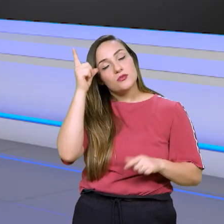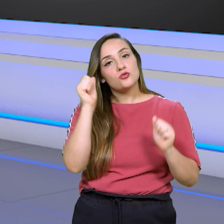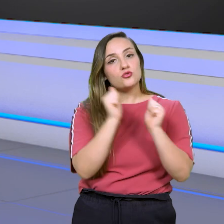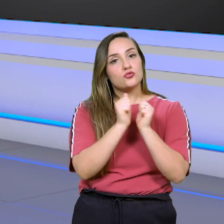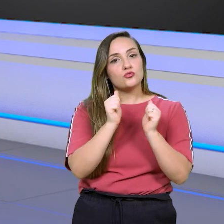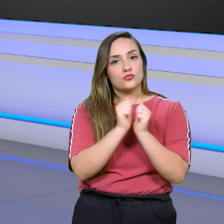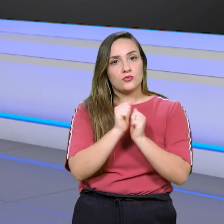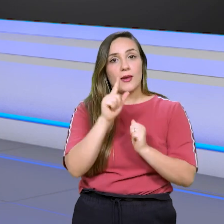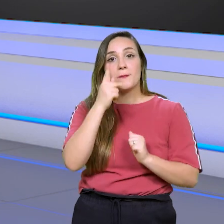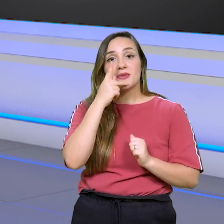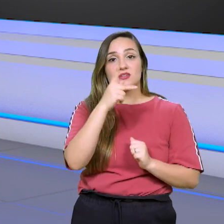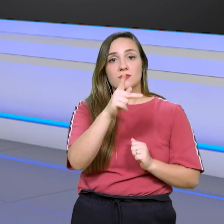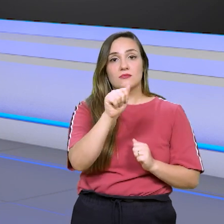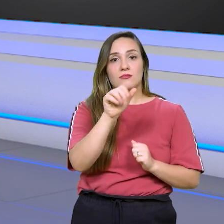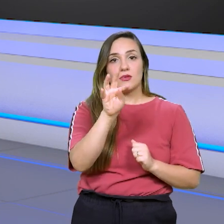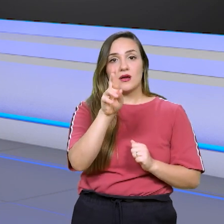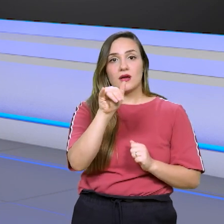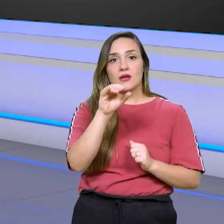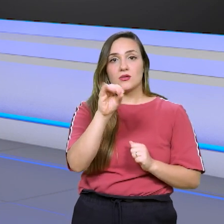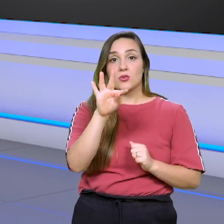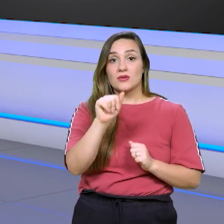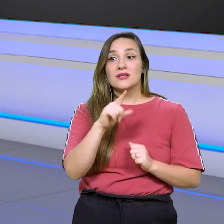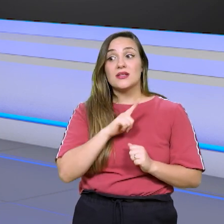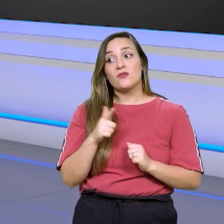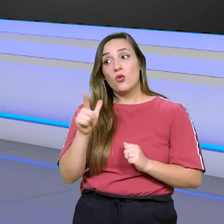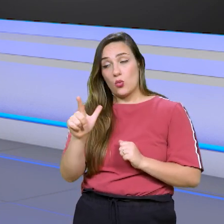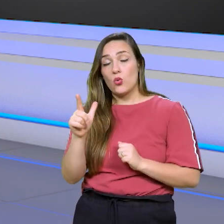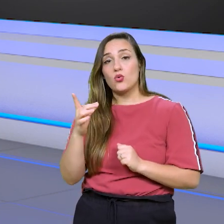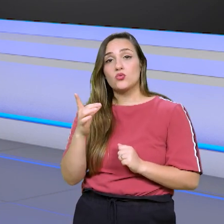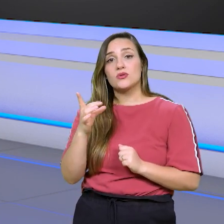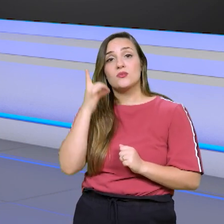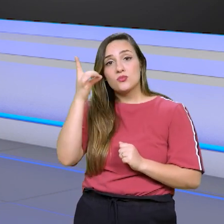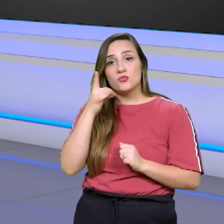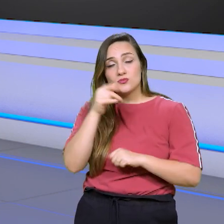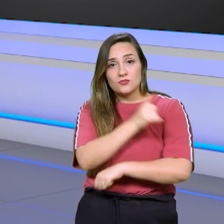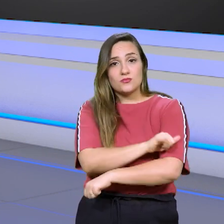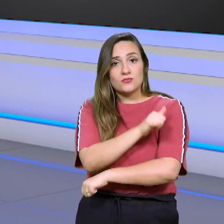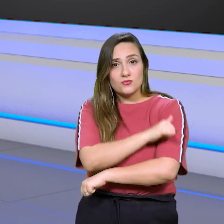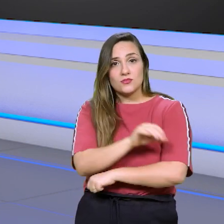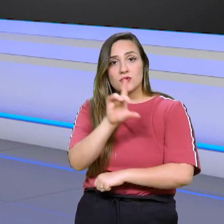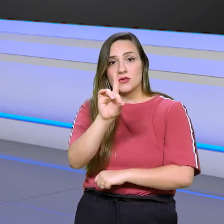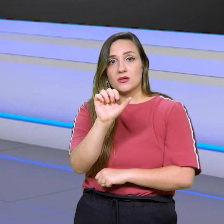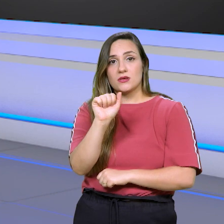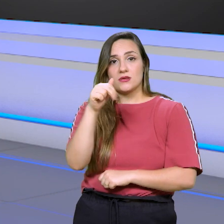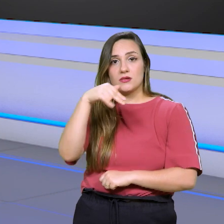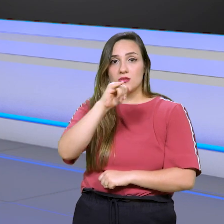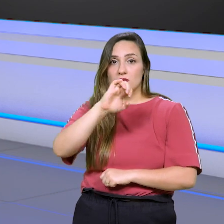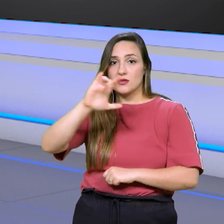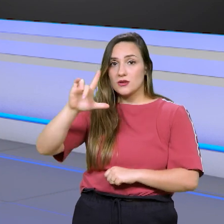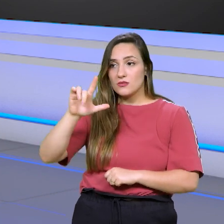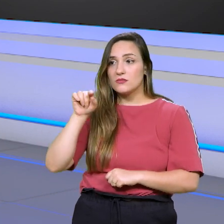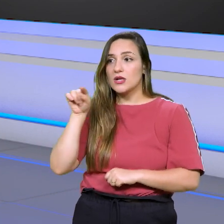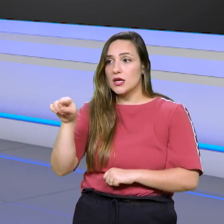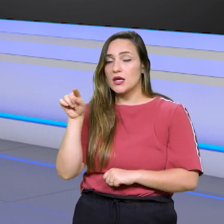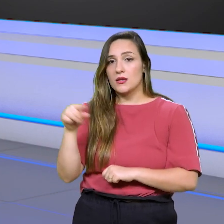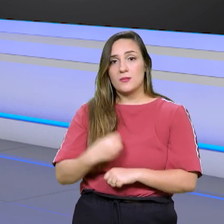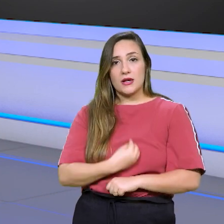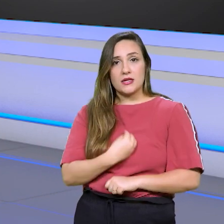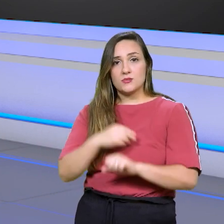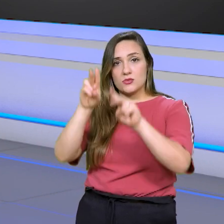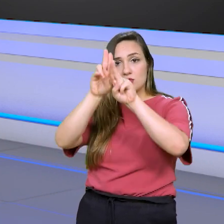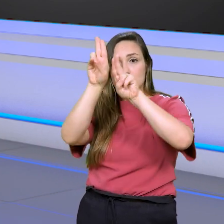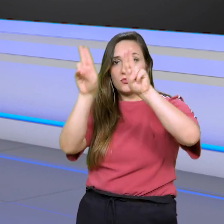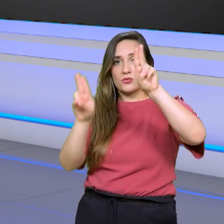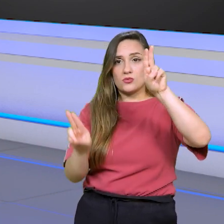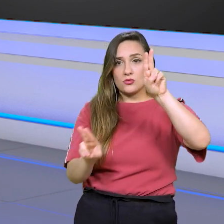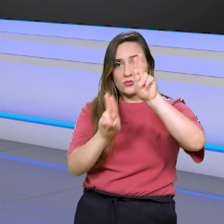deputado Lídio Lopes, do Patriota, recebeu o deputado pelo estado do Rio de Janeiro, Daniel Lebrelon. Ele que faz parte da